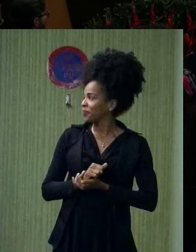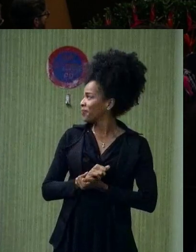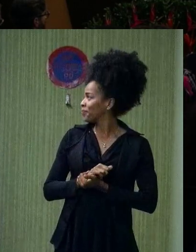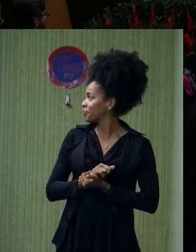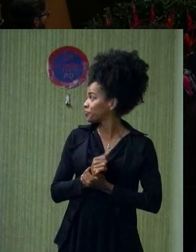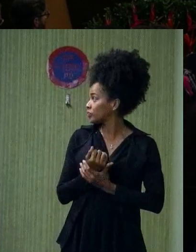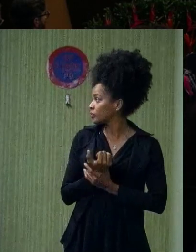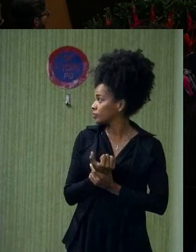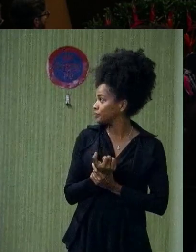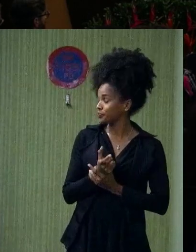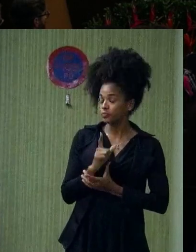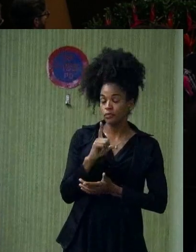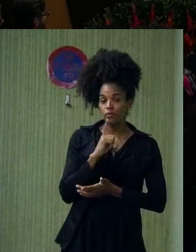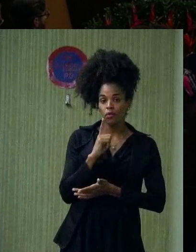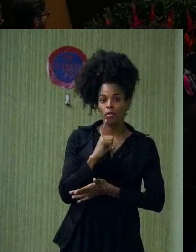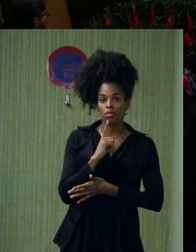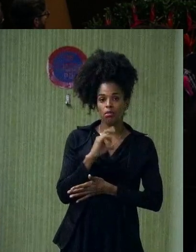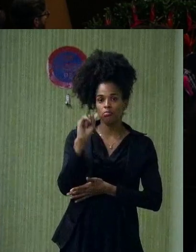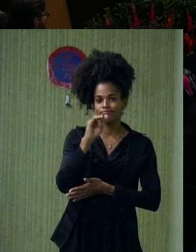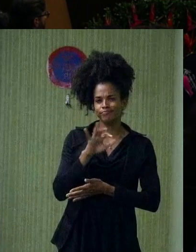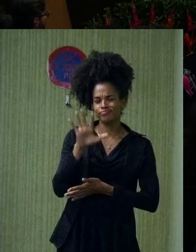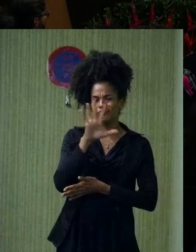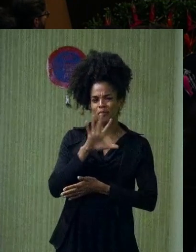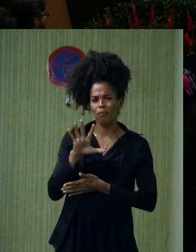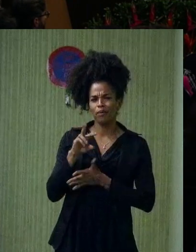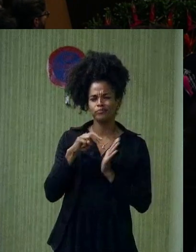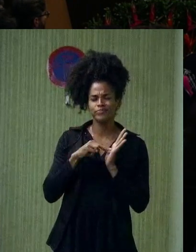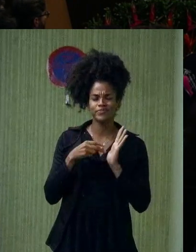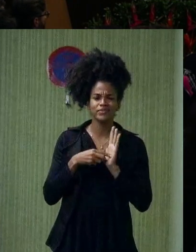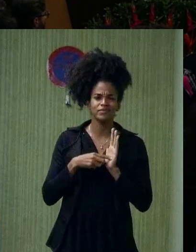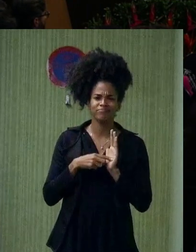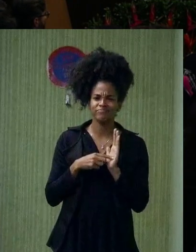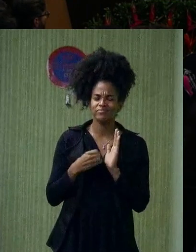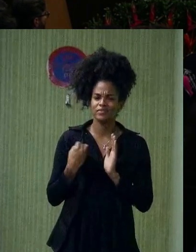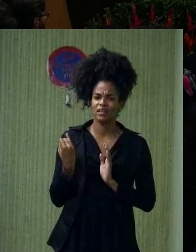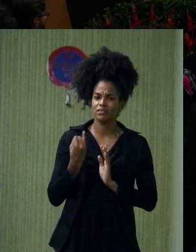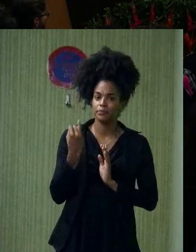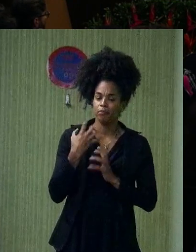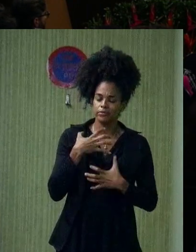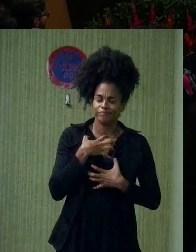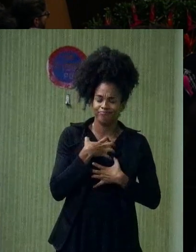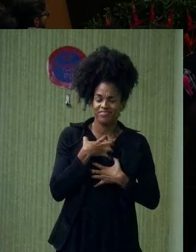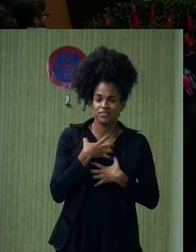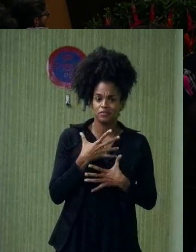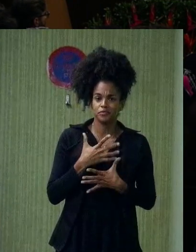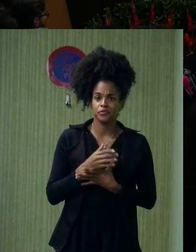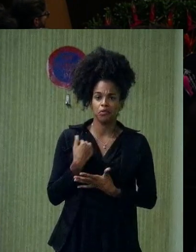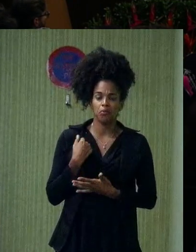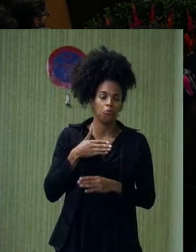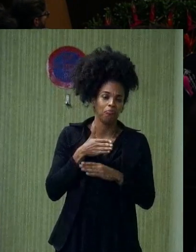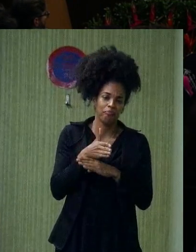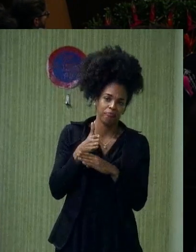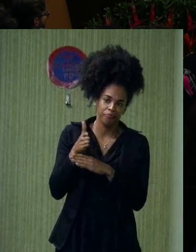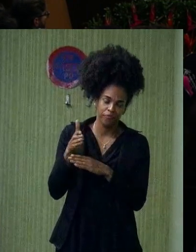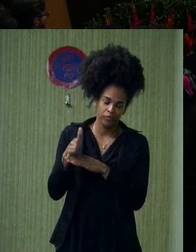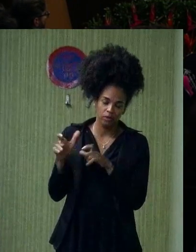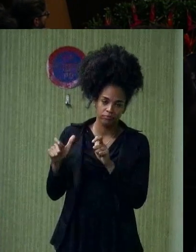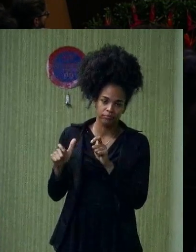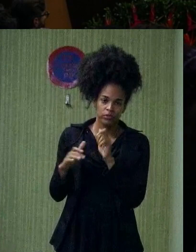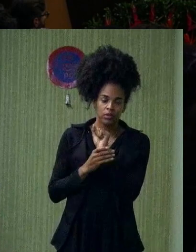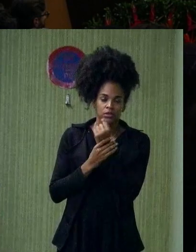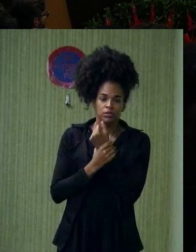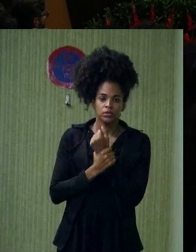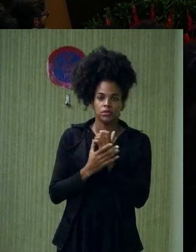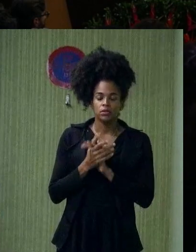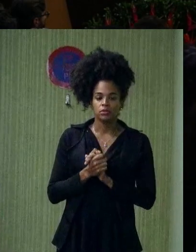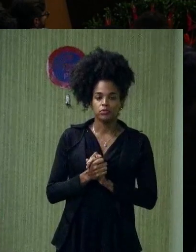uma para mim é uma imagem bem significativa eu estive lá nesse nesse abrigo até coloquei uma no rostinho